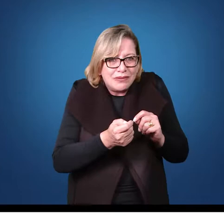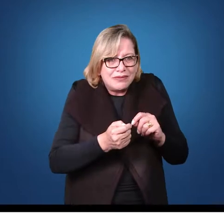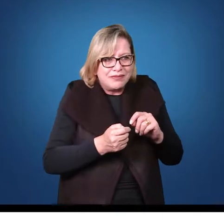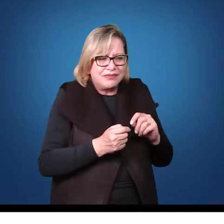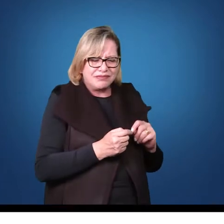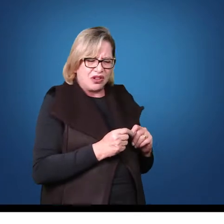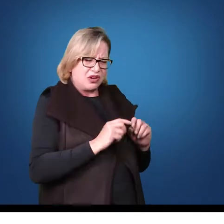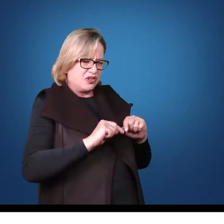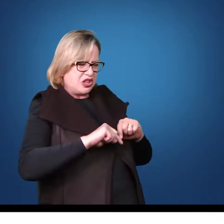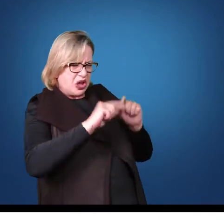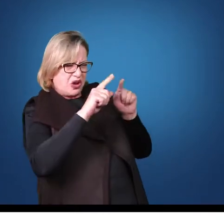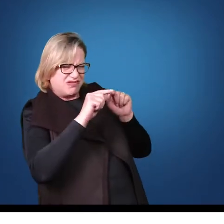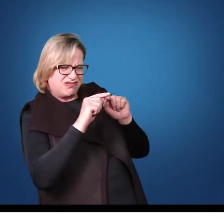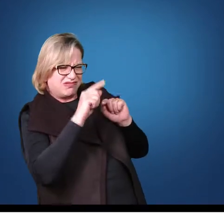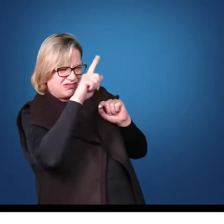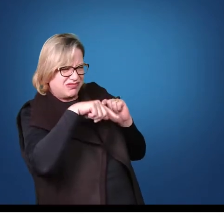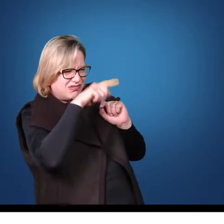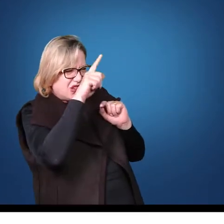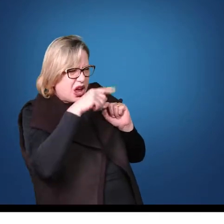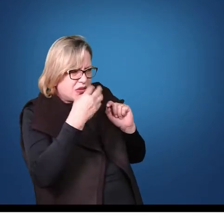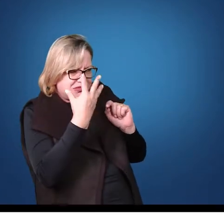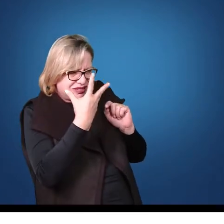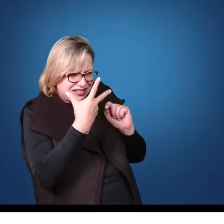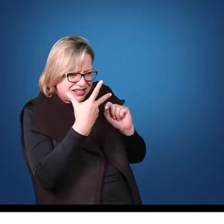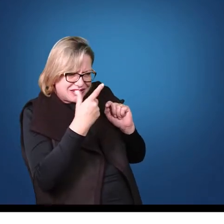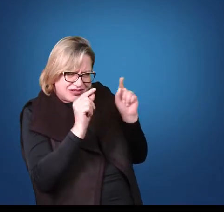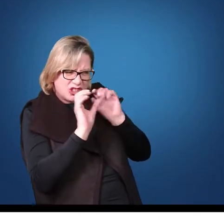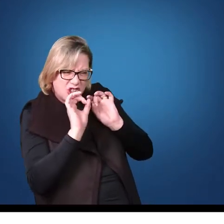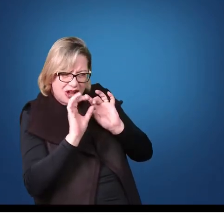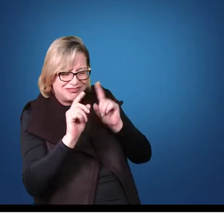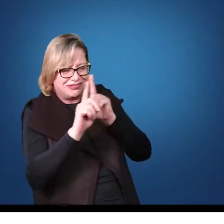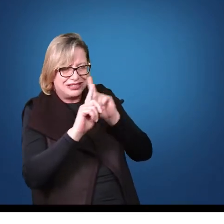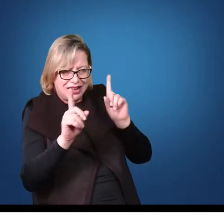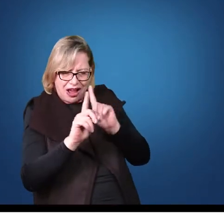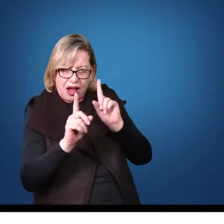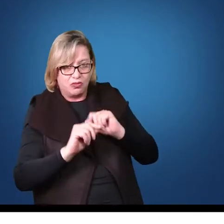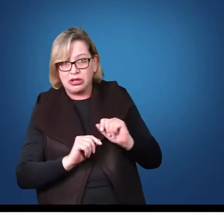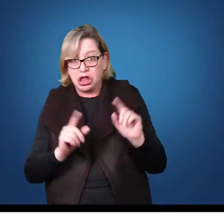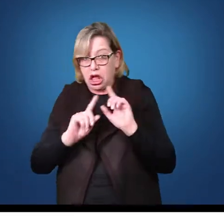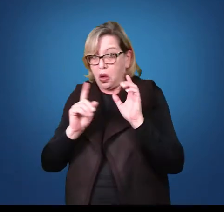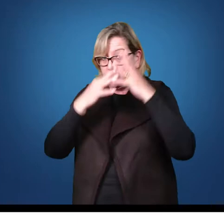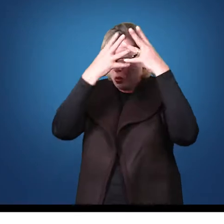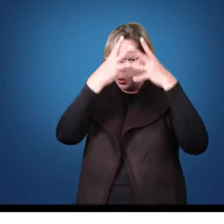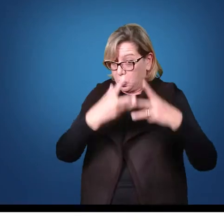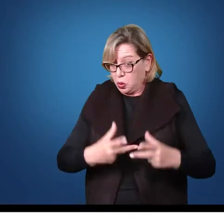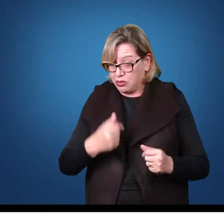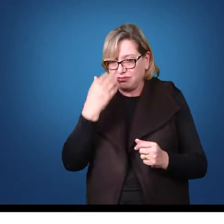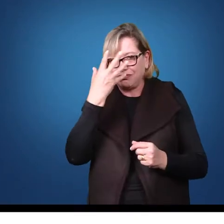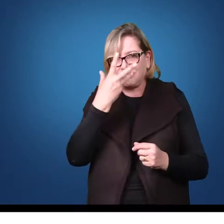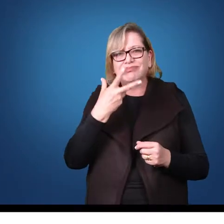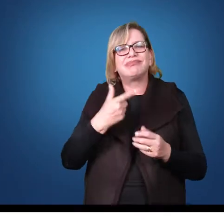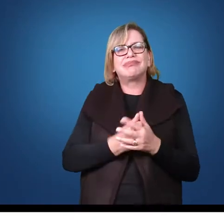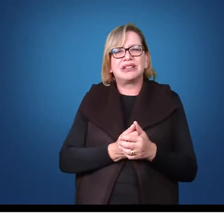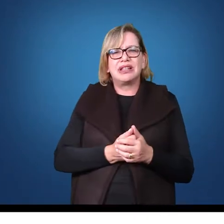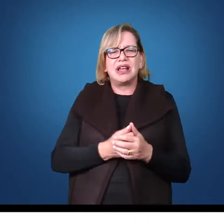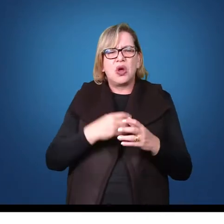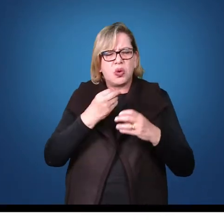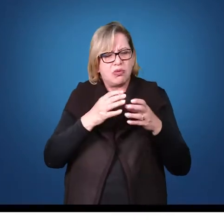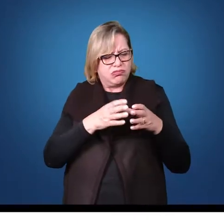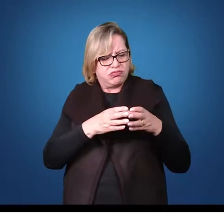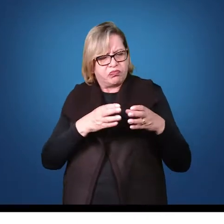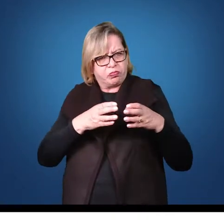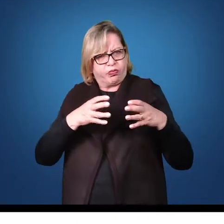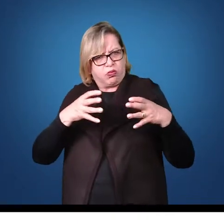julga rabanete só pelo talo. Não, não, não, não. Isso jamais. Como esse rabanete